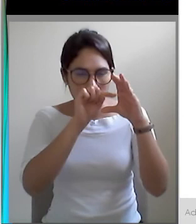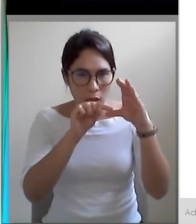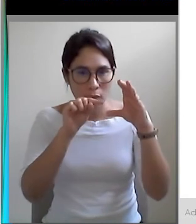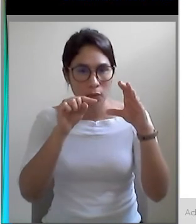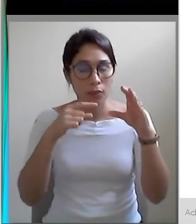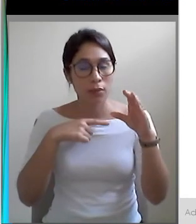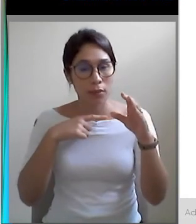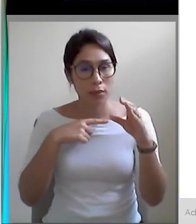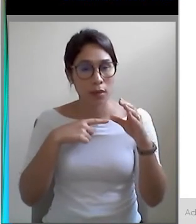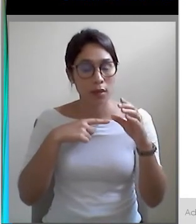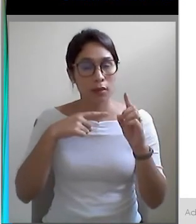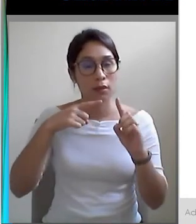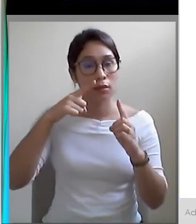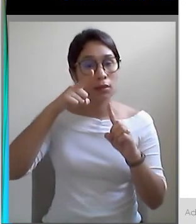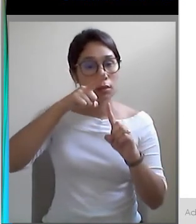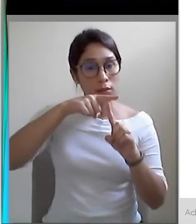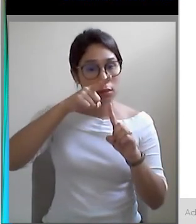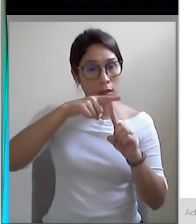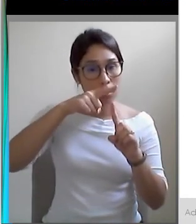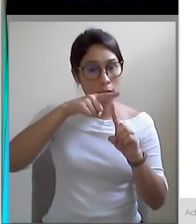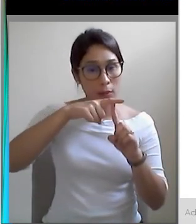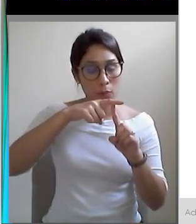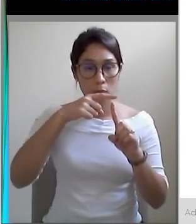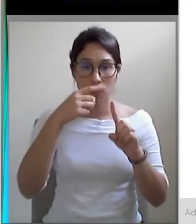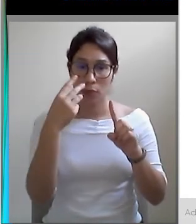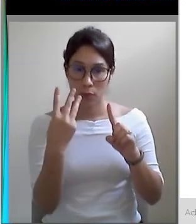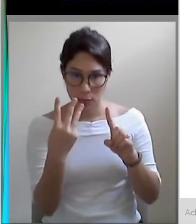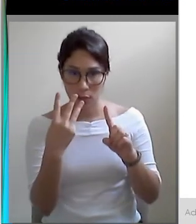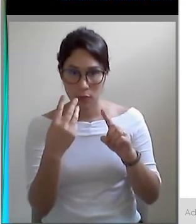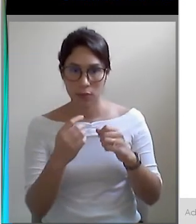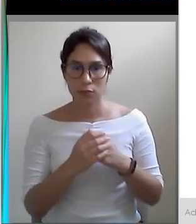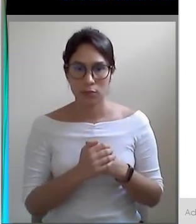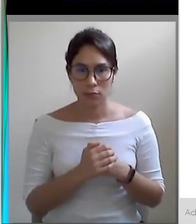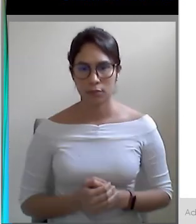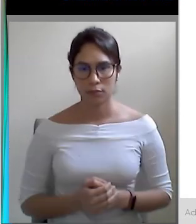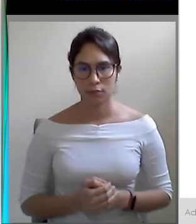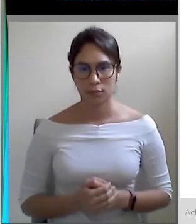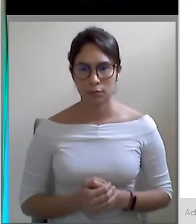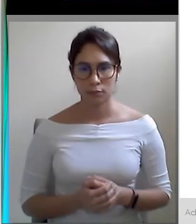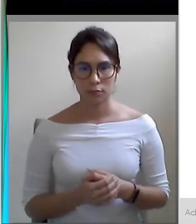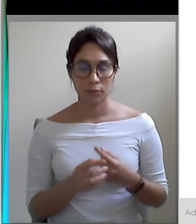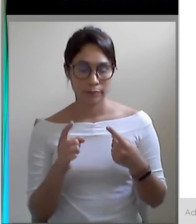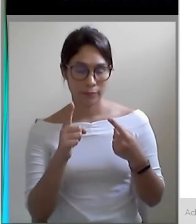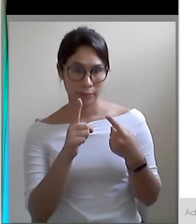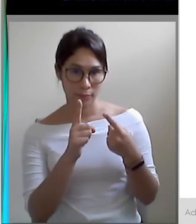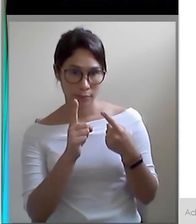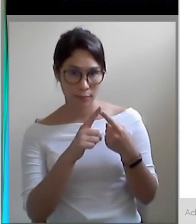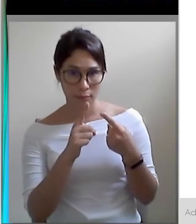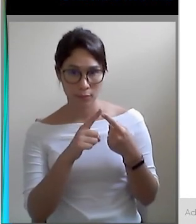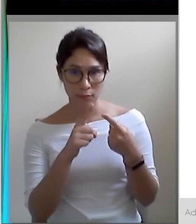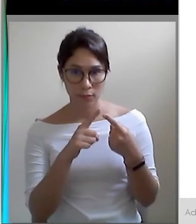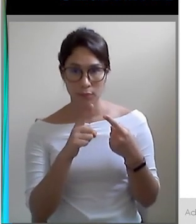Os grânulos presentes podem ser do tipo alfa, delta e lambda.